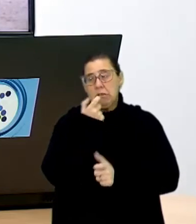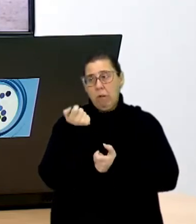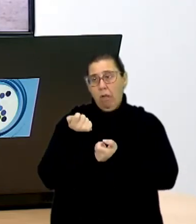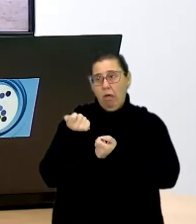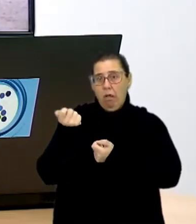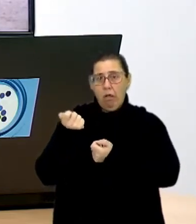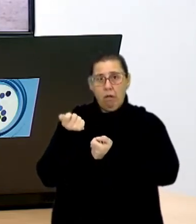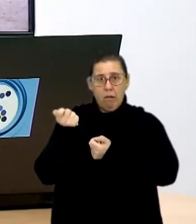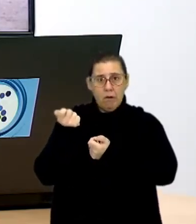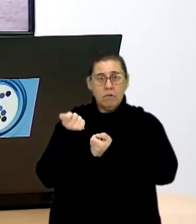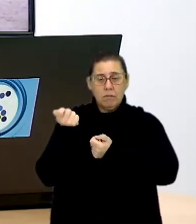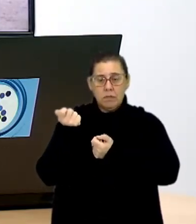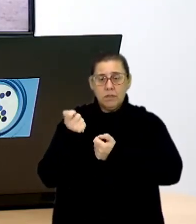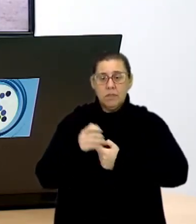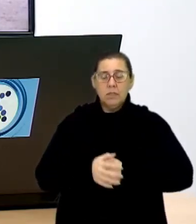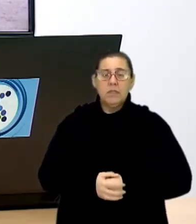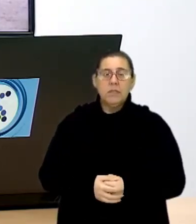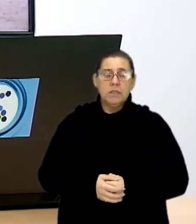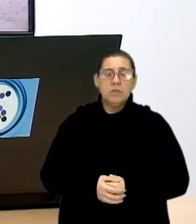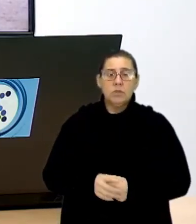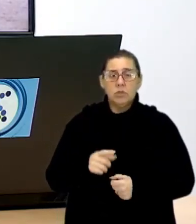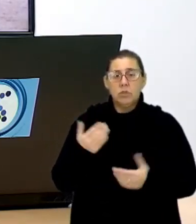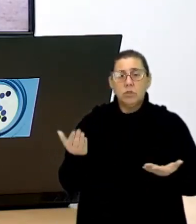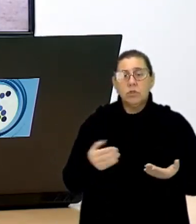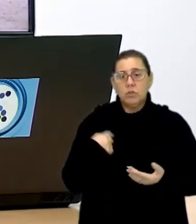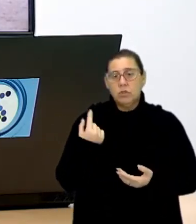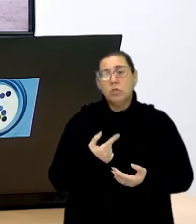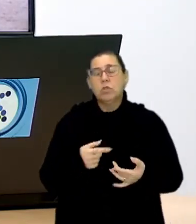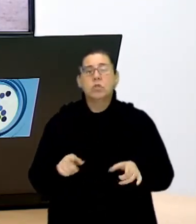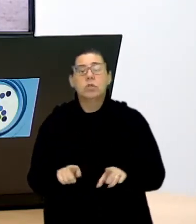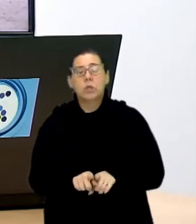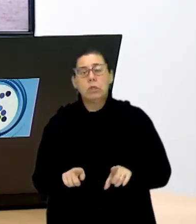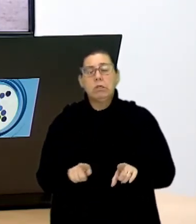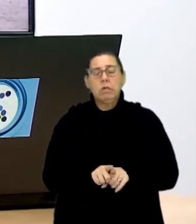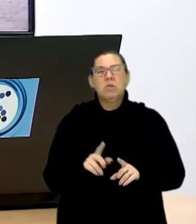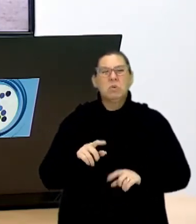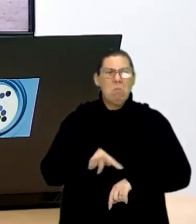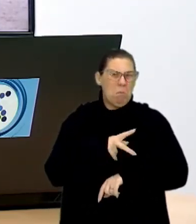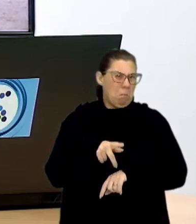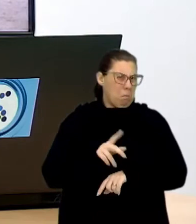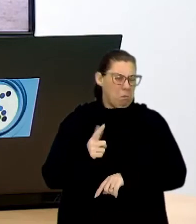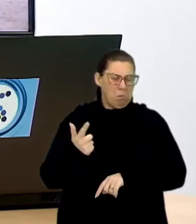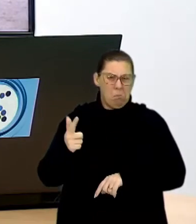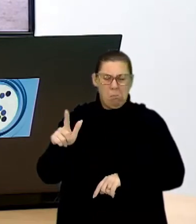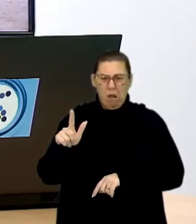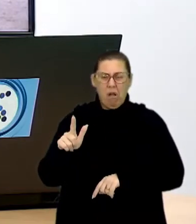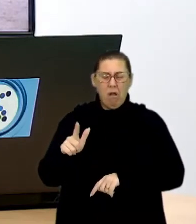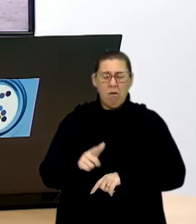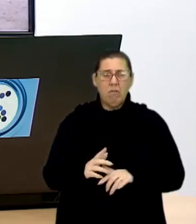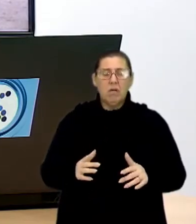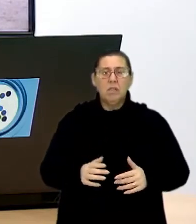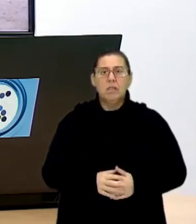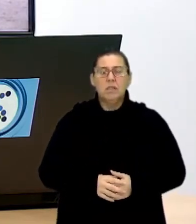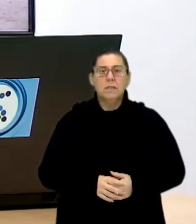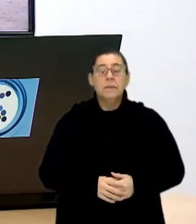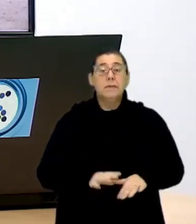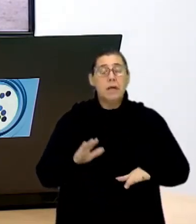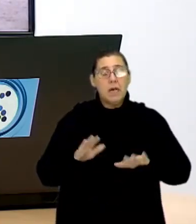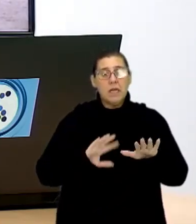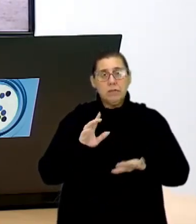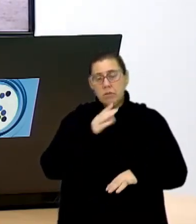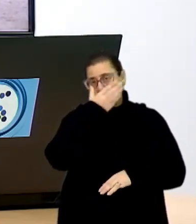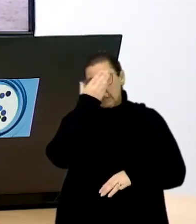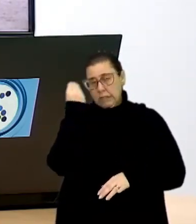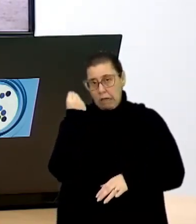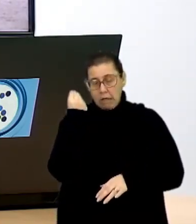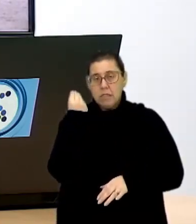lá a Birmânia, que hoje a gente conhece como Myanmar, que é uma ditadura hoje. E aí o que acontece? Pois bem, às vezes a gente esquece